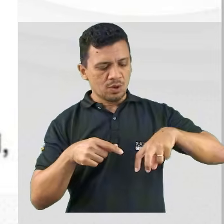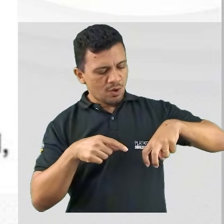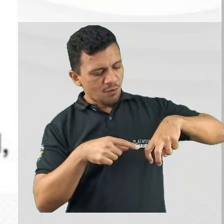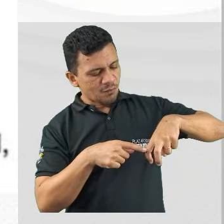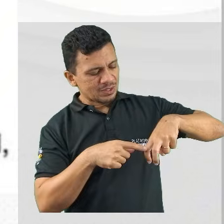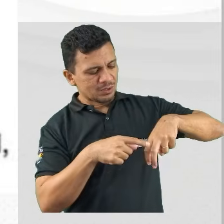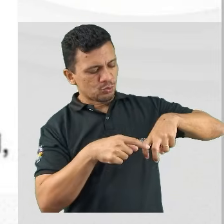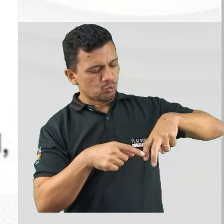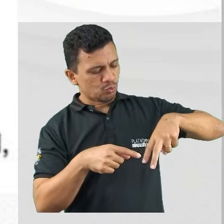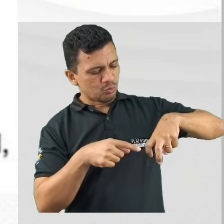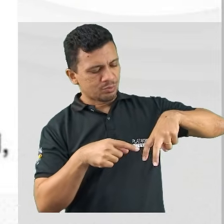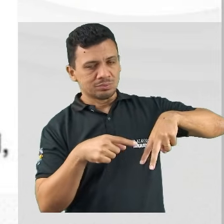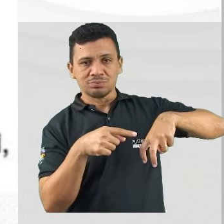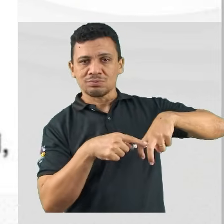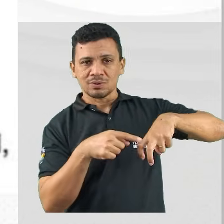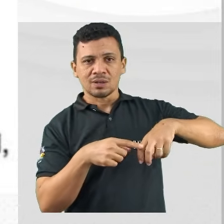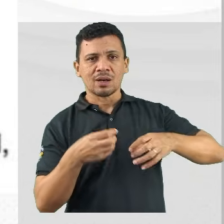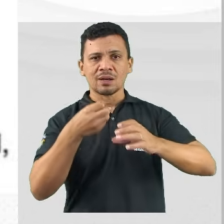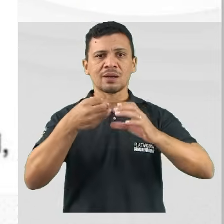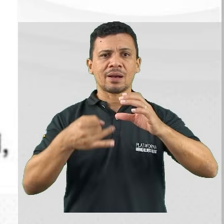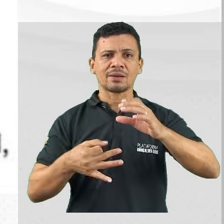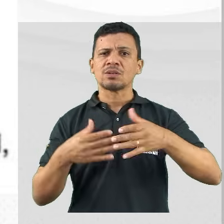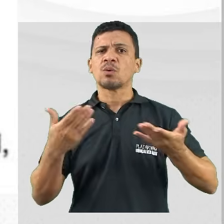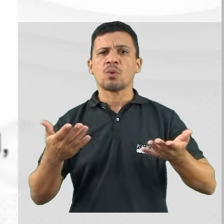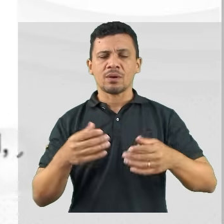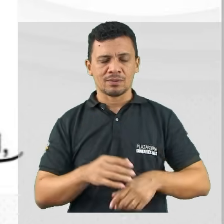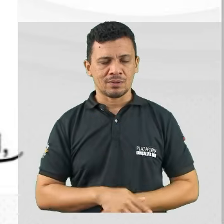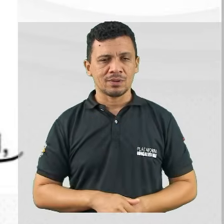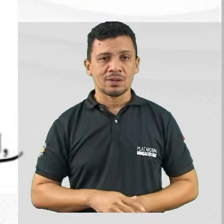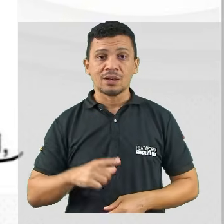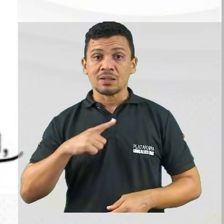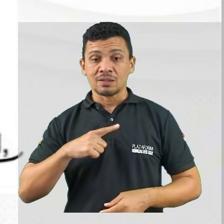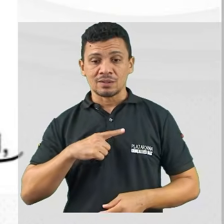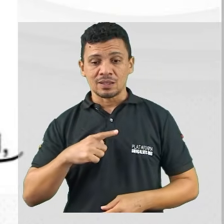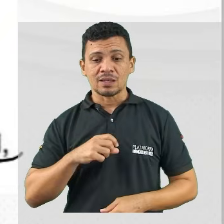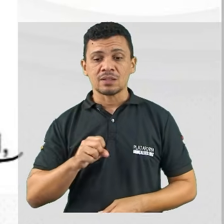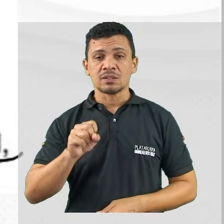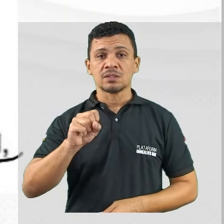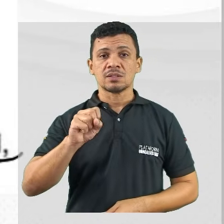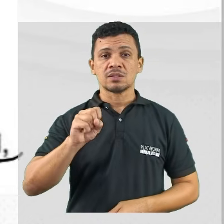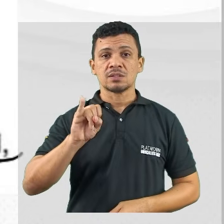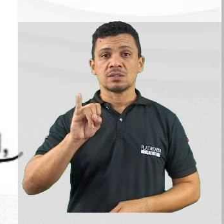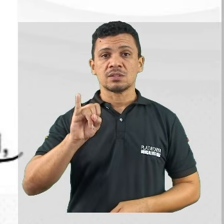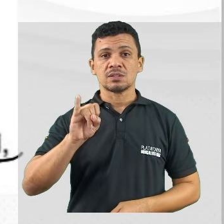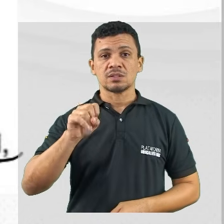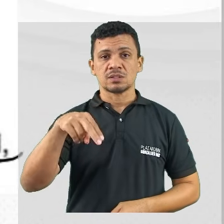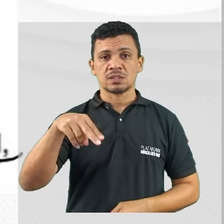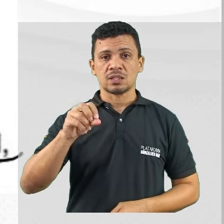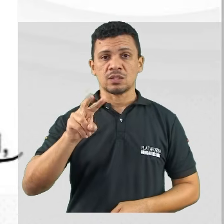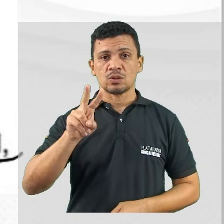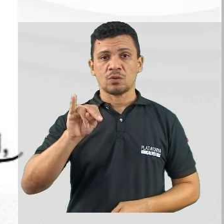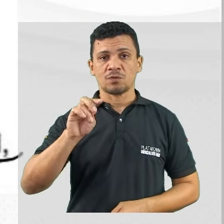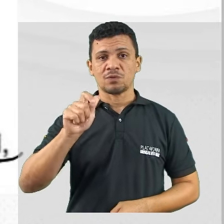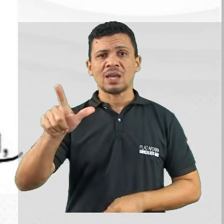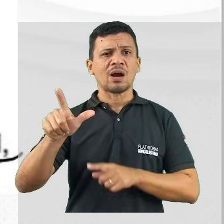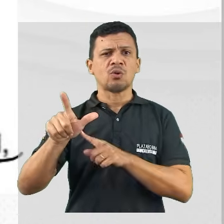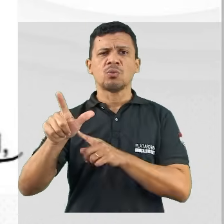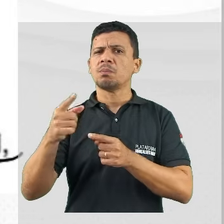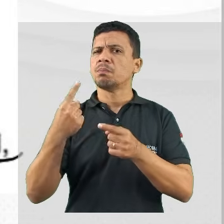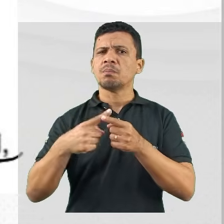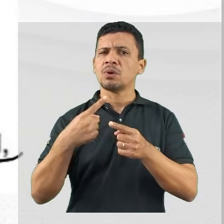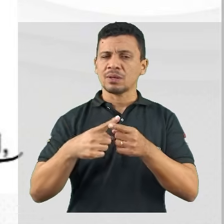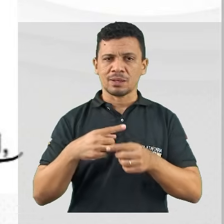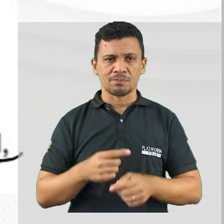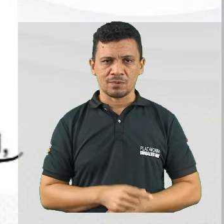E qual é a característica dela? Ela vai ser uma articulação sinovial, né? Por que sinovial? Porque essa